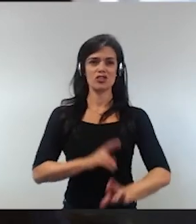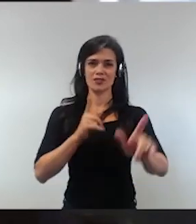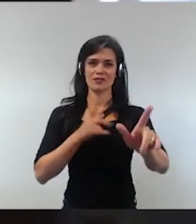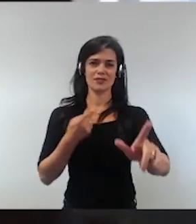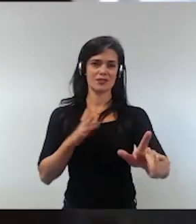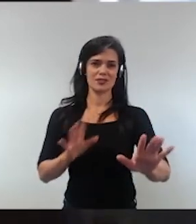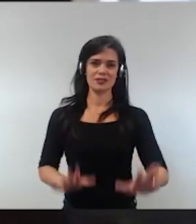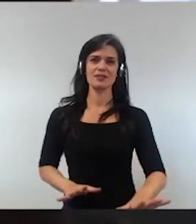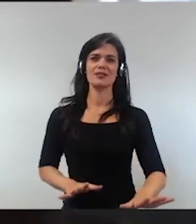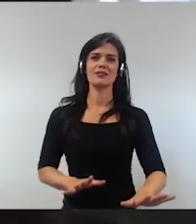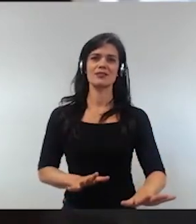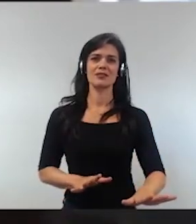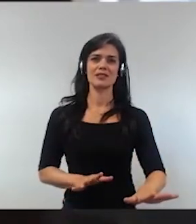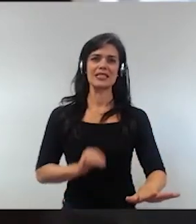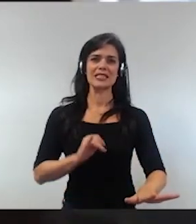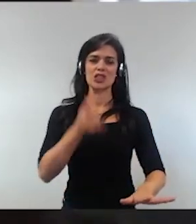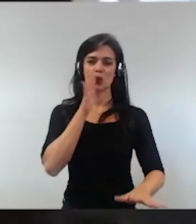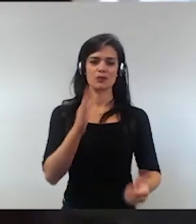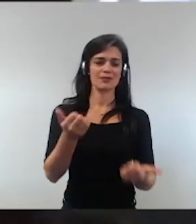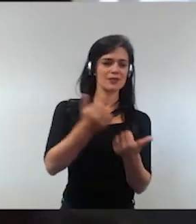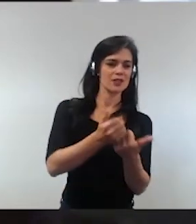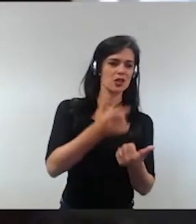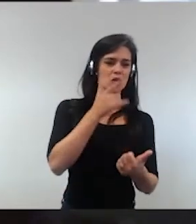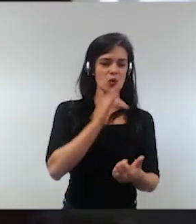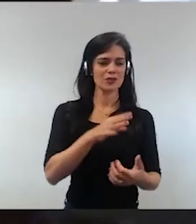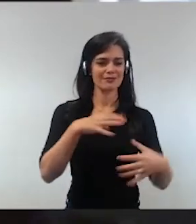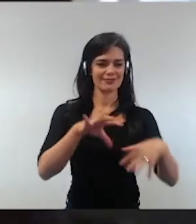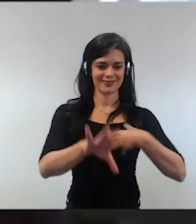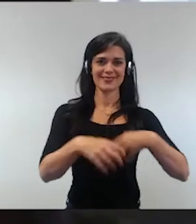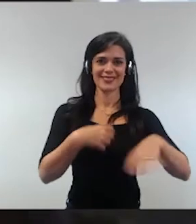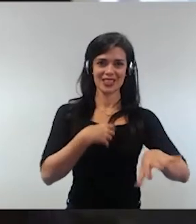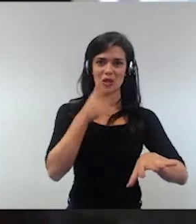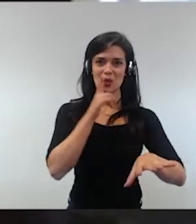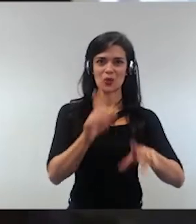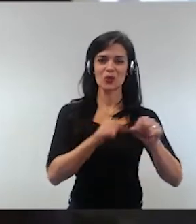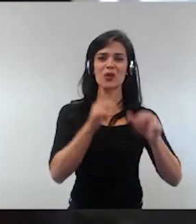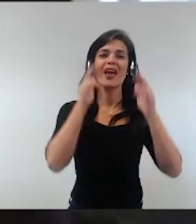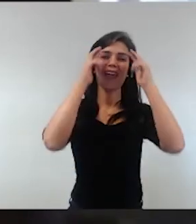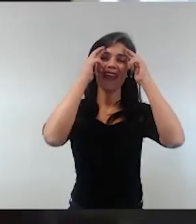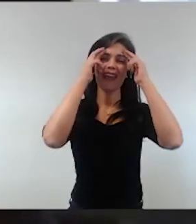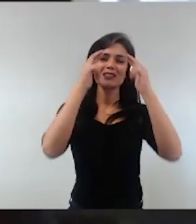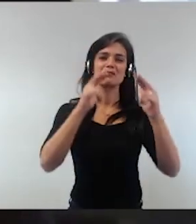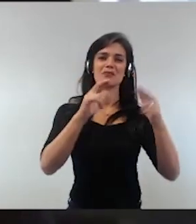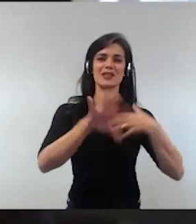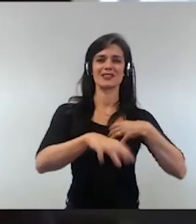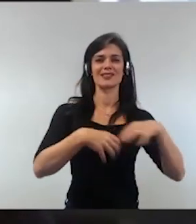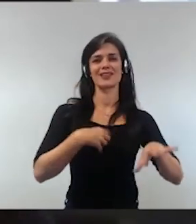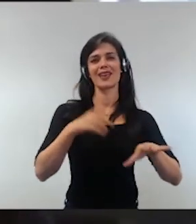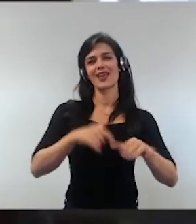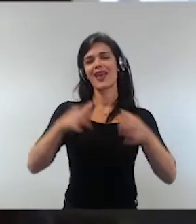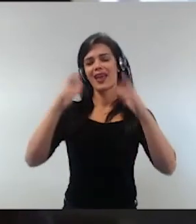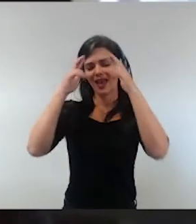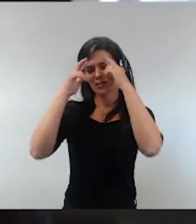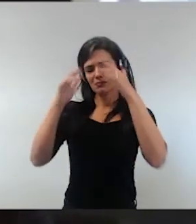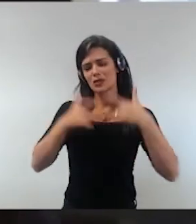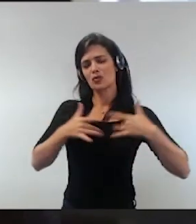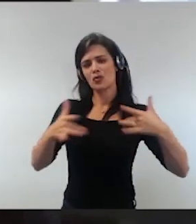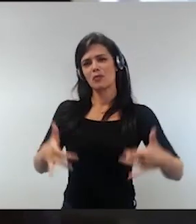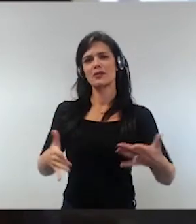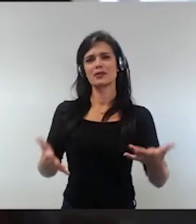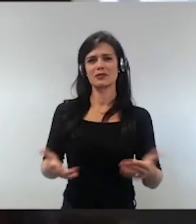conseguir, isso vai permitir com que você respeite o outro. Então, a empatia nada mais é do que a origem do respeito e da compaixão pelo outro. Então, isso é muito